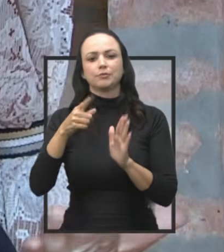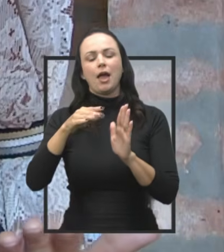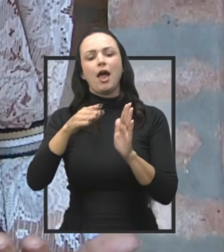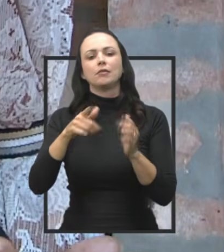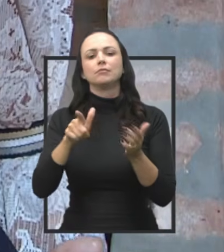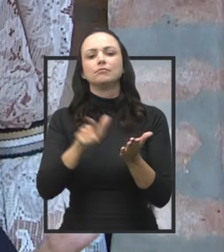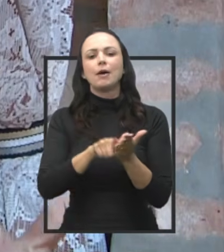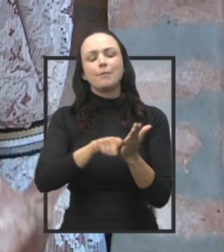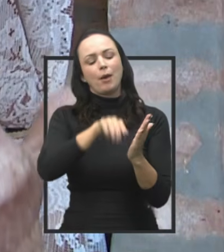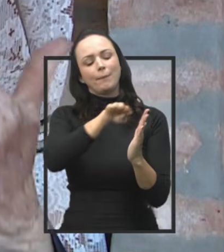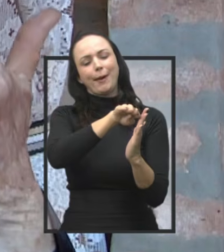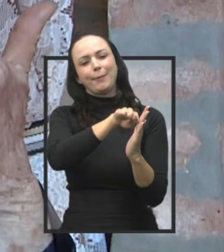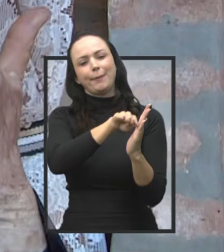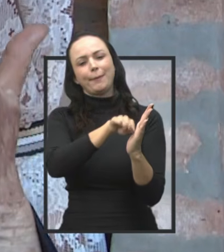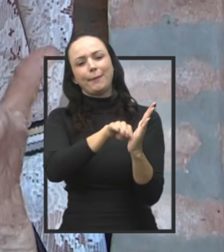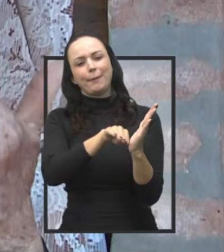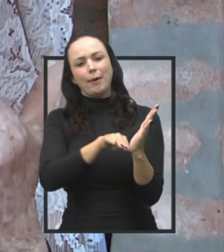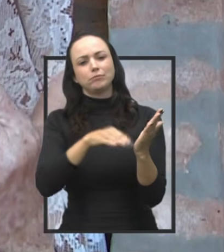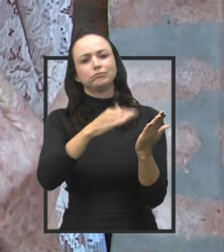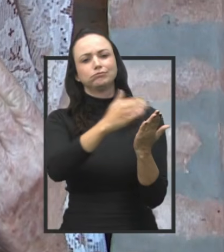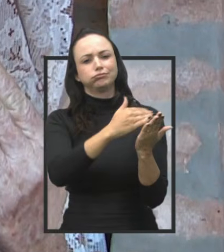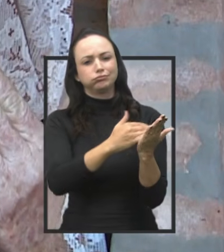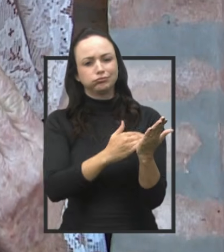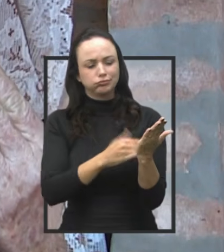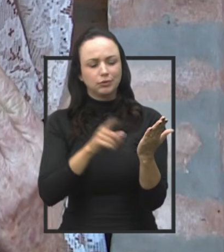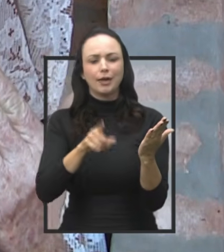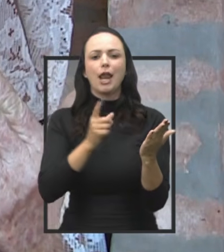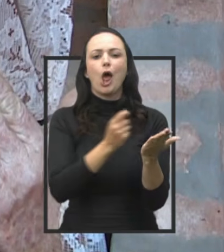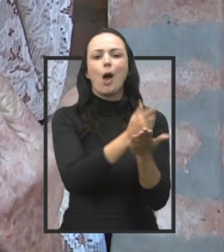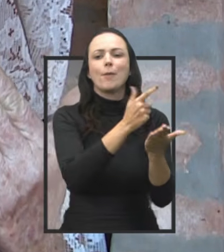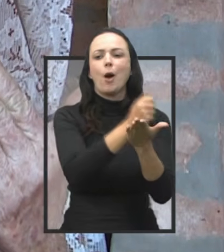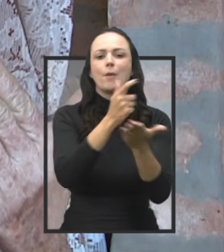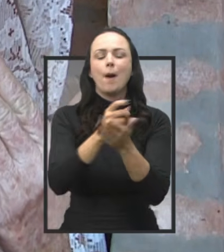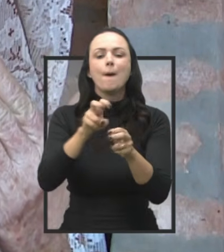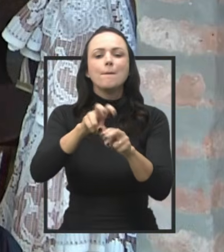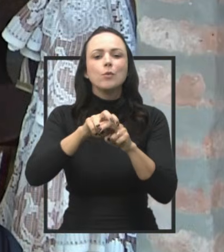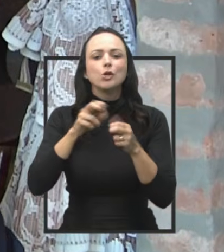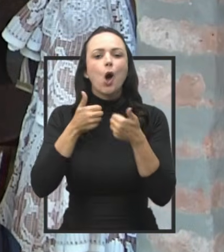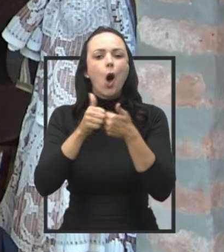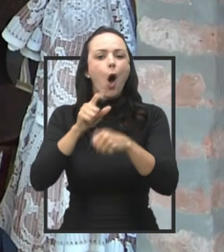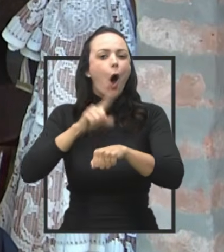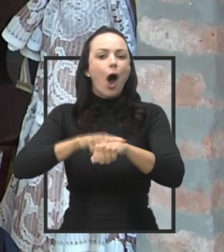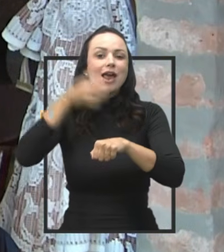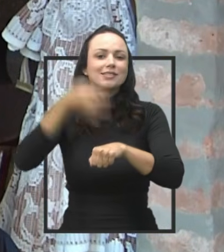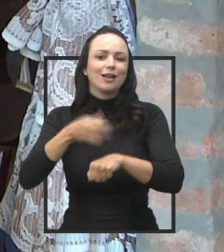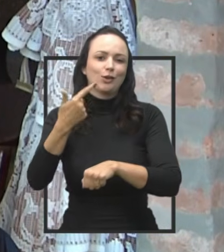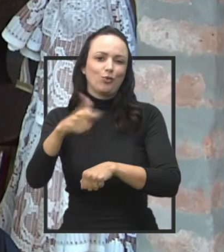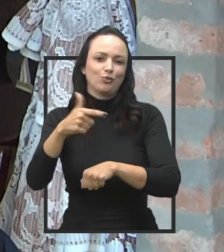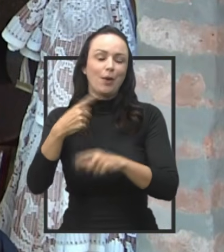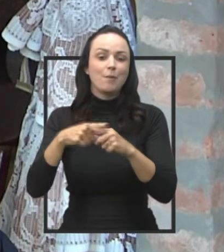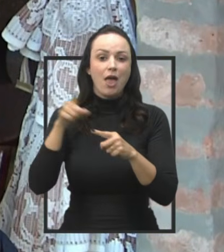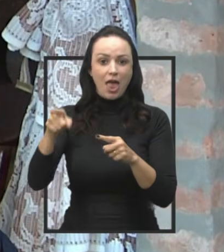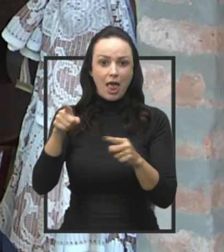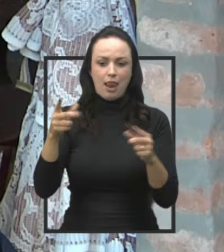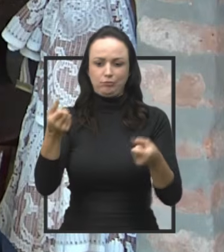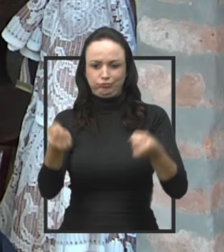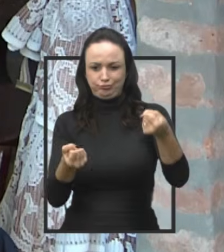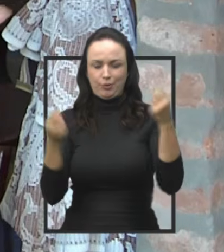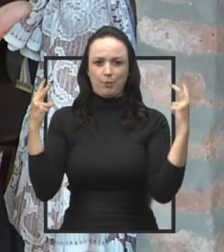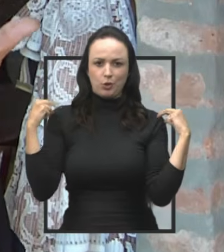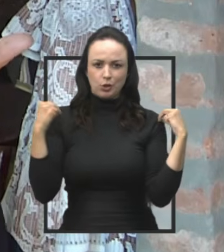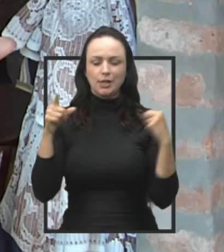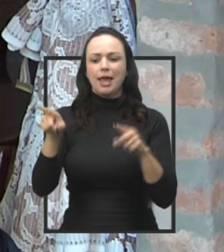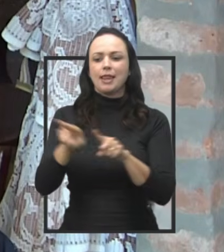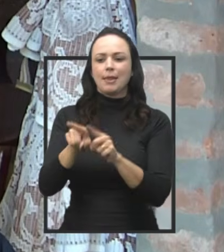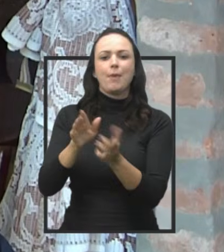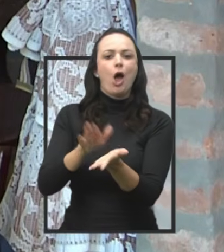uma lista. E ele ia comprar tudo, por isso que o ônibus dele nunca teve horário. Porque ele era um motorista, ele era um cobrador quando